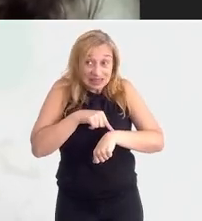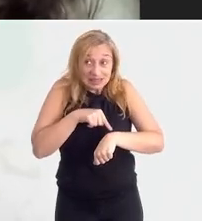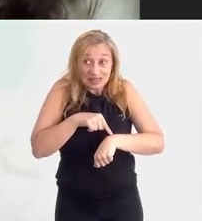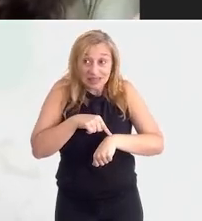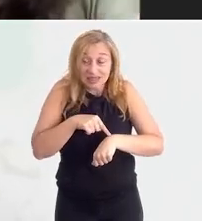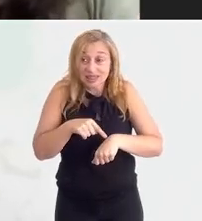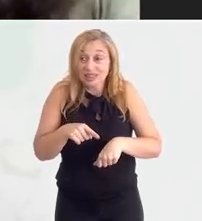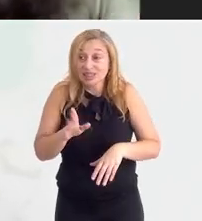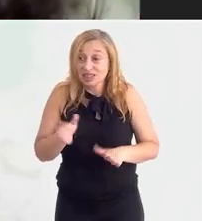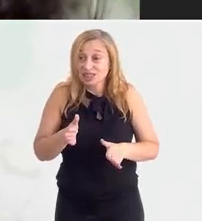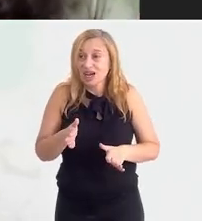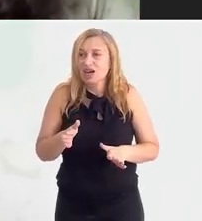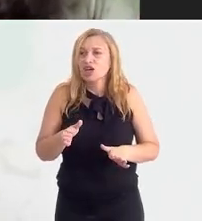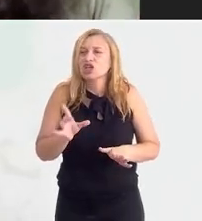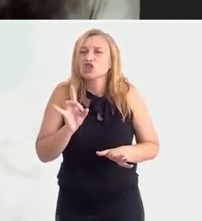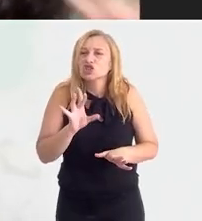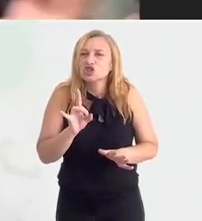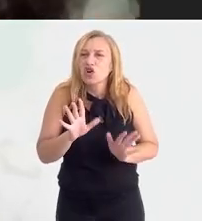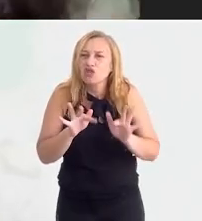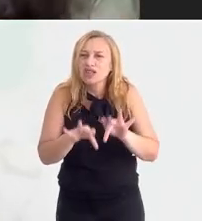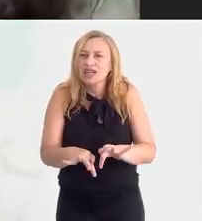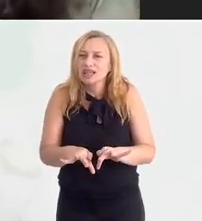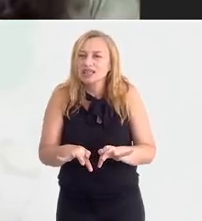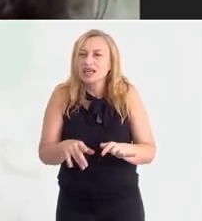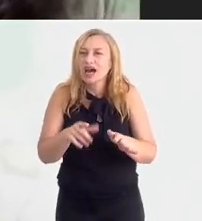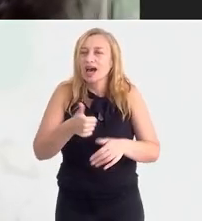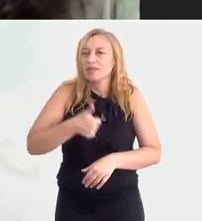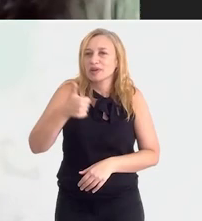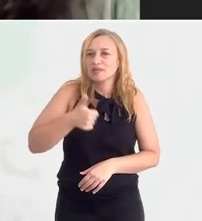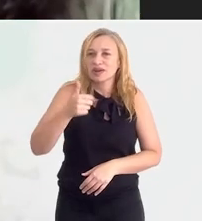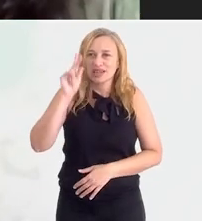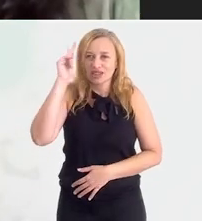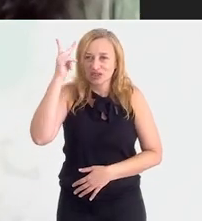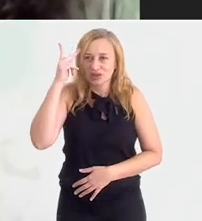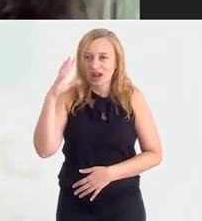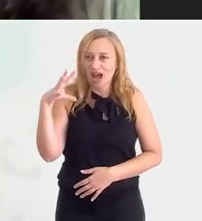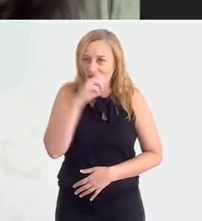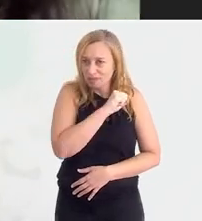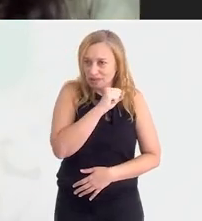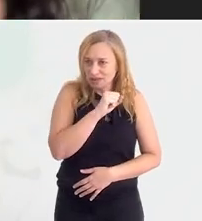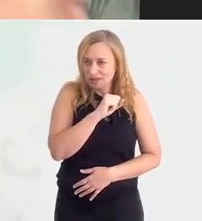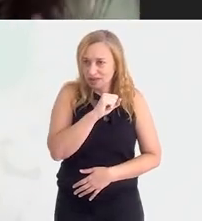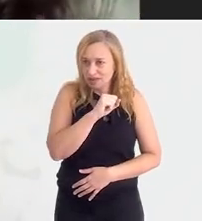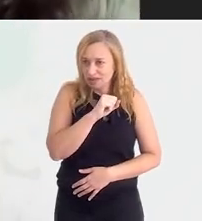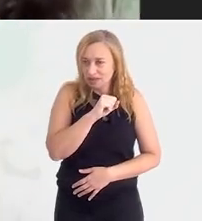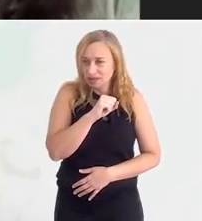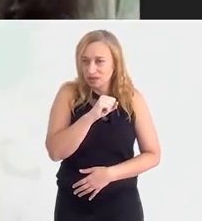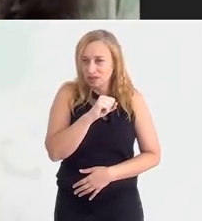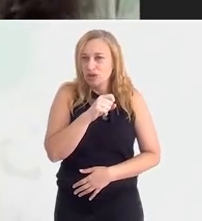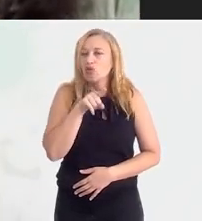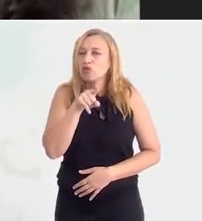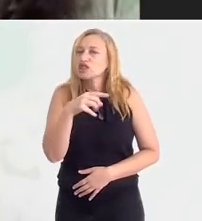tempo, a gente já estourou o tempo. Então, só finaliza essa primeira história para mim. Finalizo, É rapidamente. porque